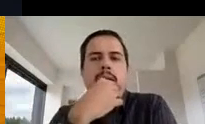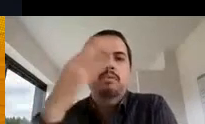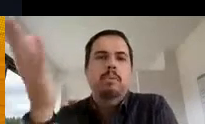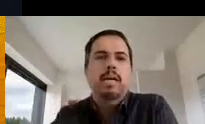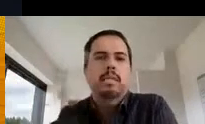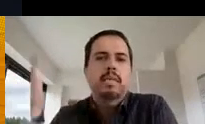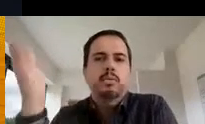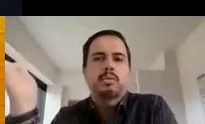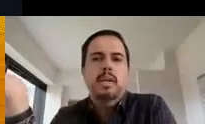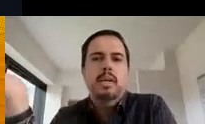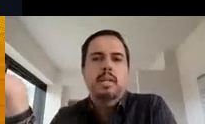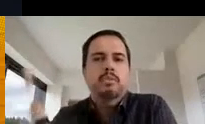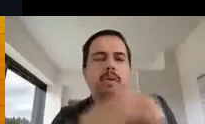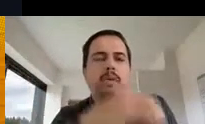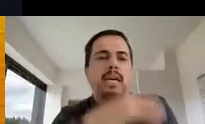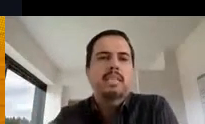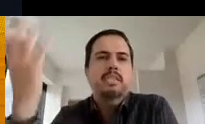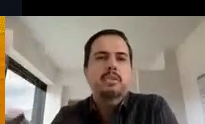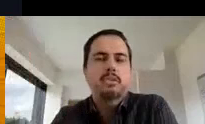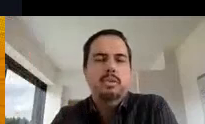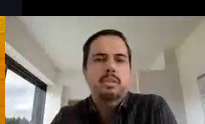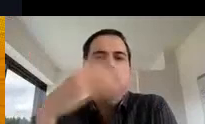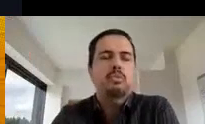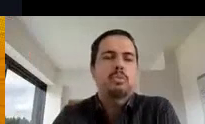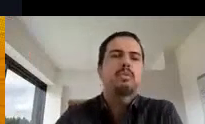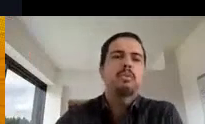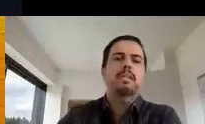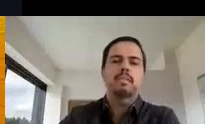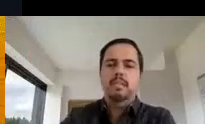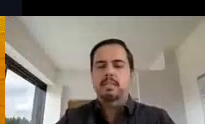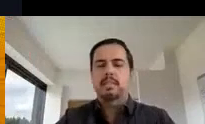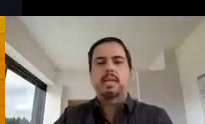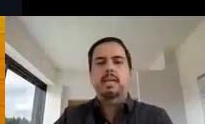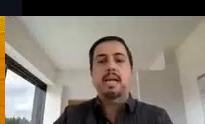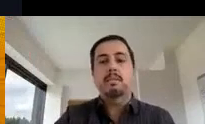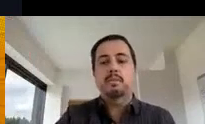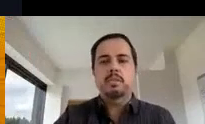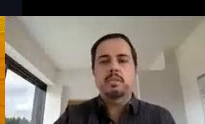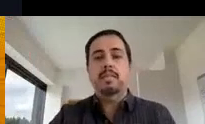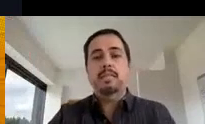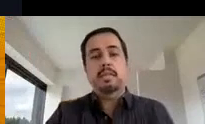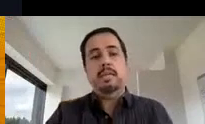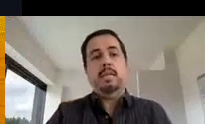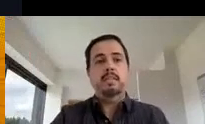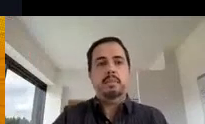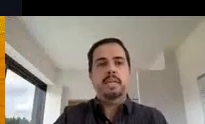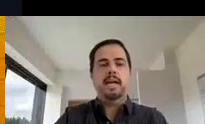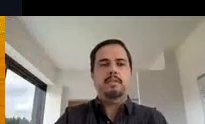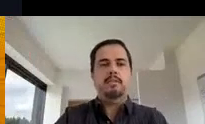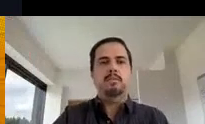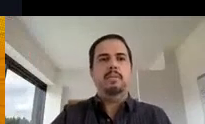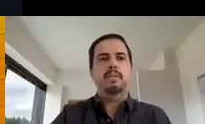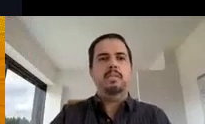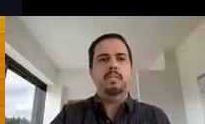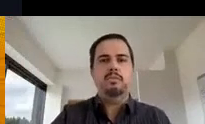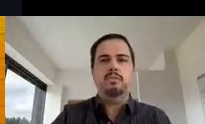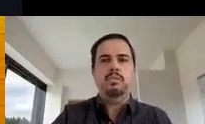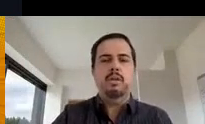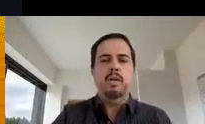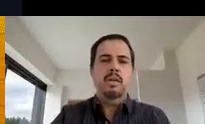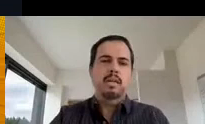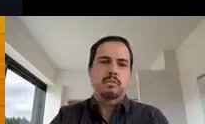Sebrae. O Sebrae tem as suas burocracias. Qualquer grande instituição tem suas burocracias. Ainda muitas delas inexplicáveis